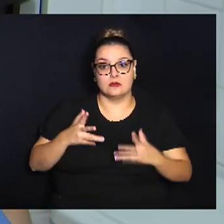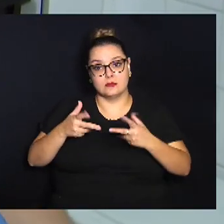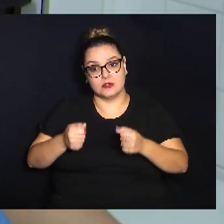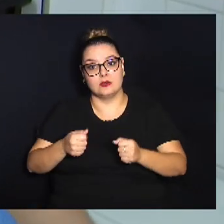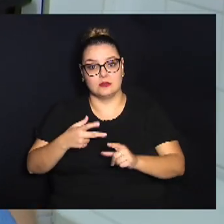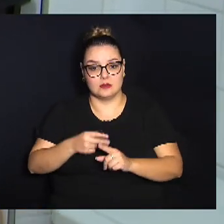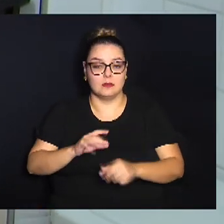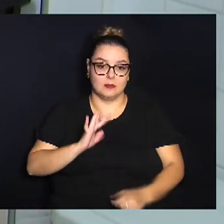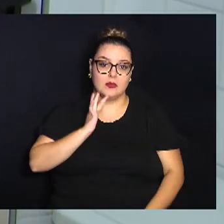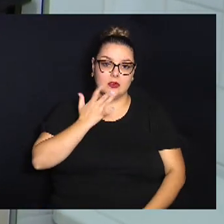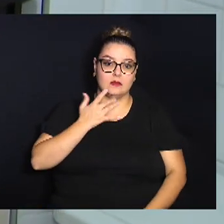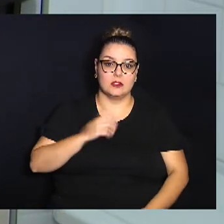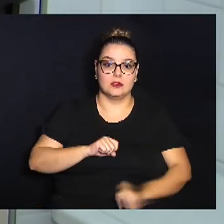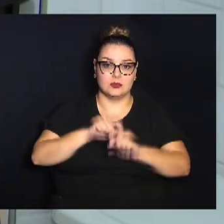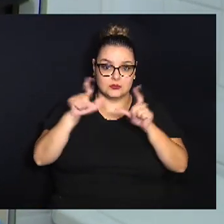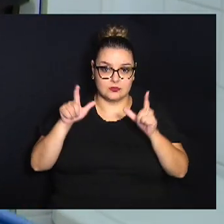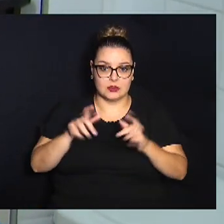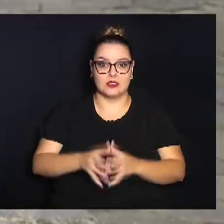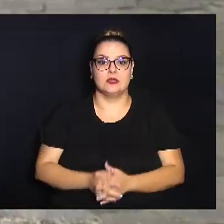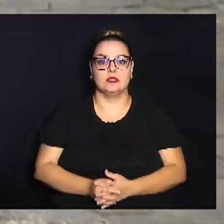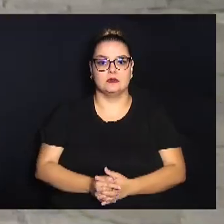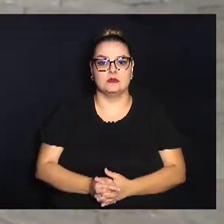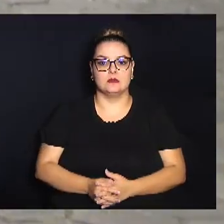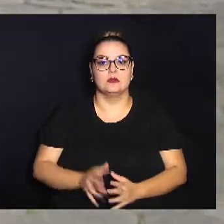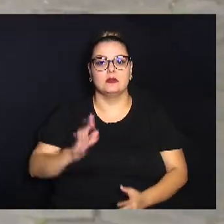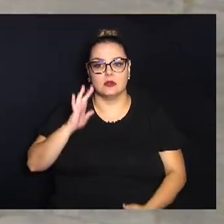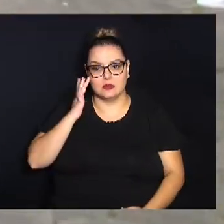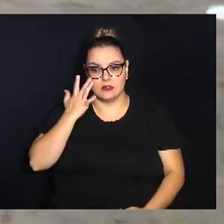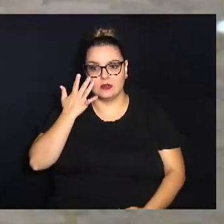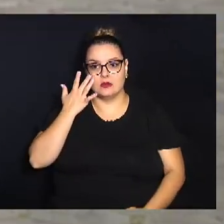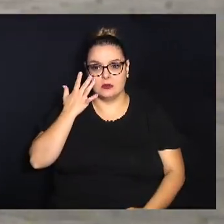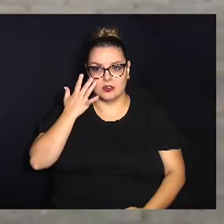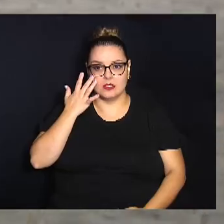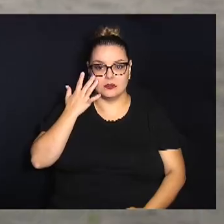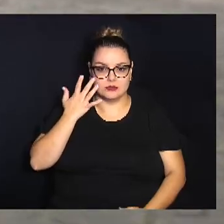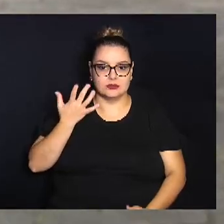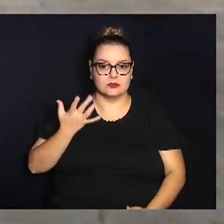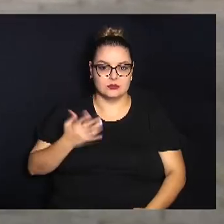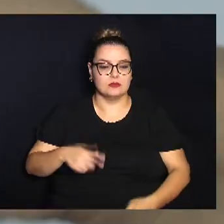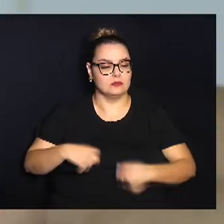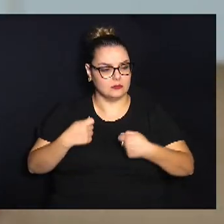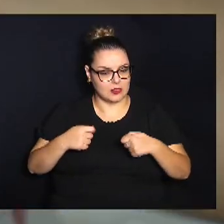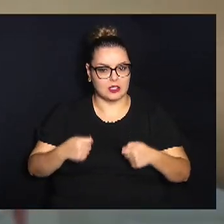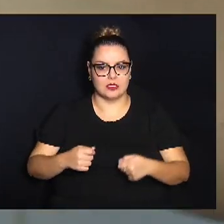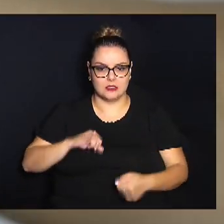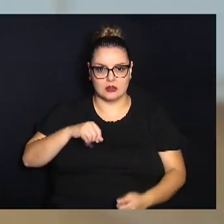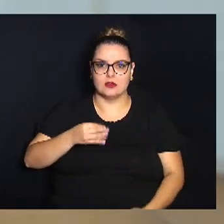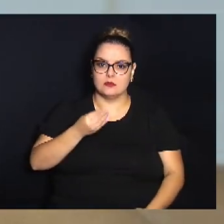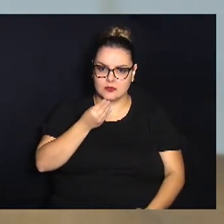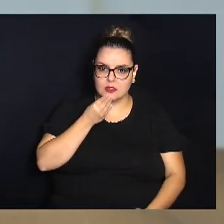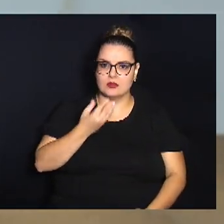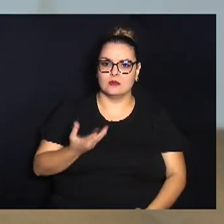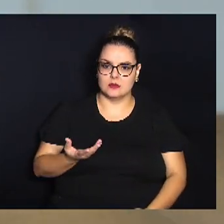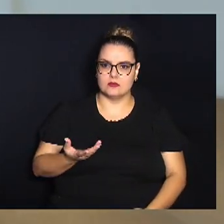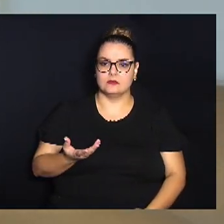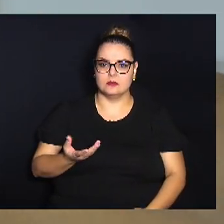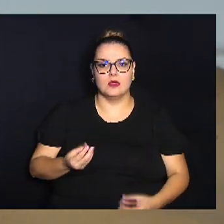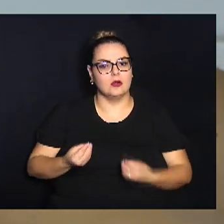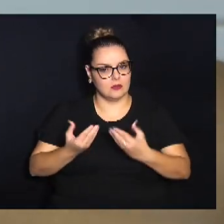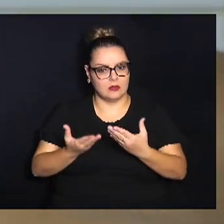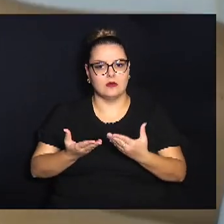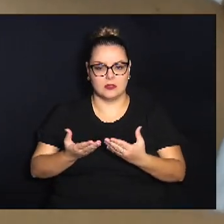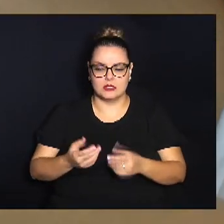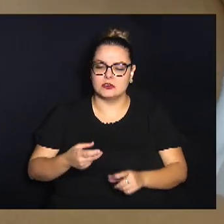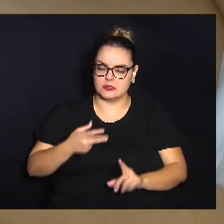preferi vir, né, logo cedo. Então acho que o governo tem que, tendo oportunidade, oferecer mesmo,